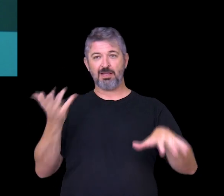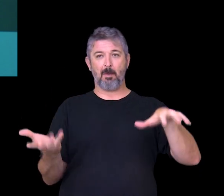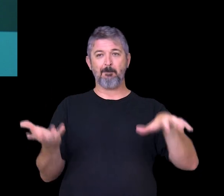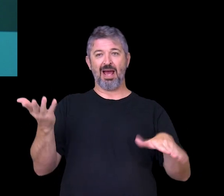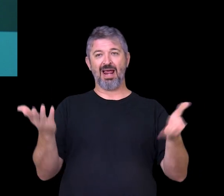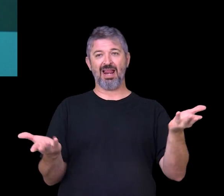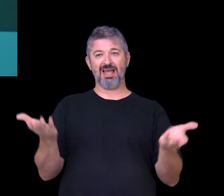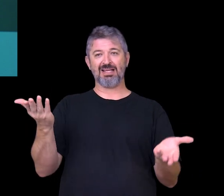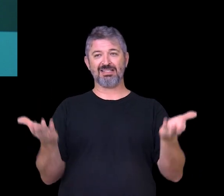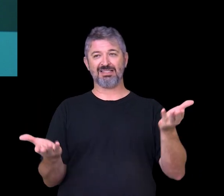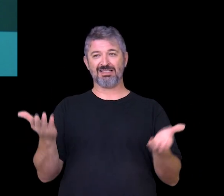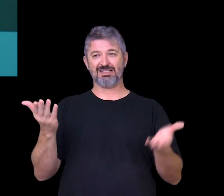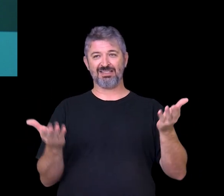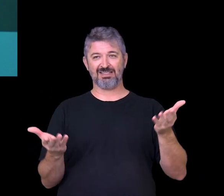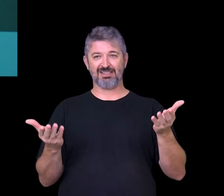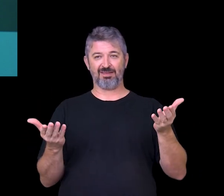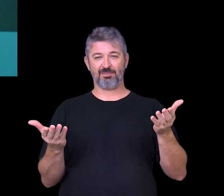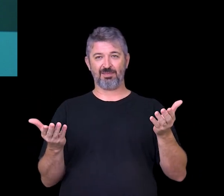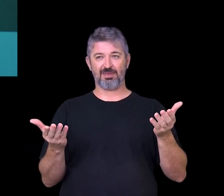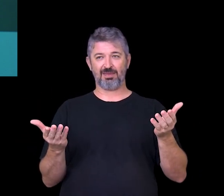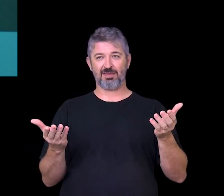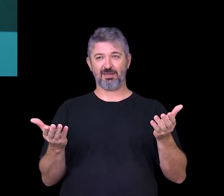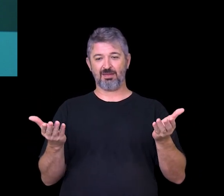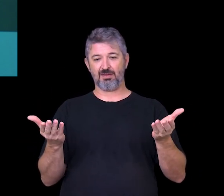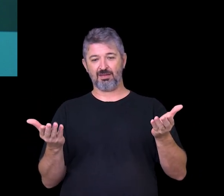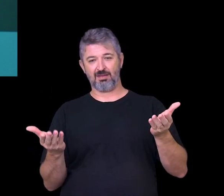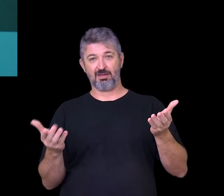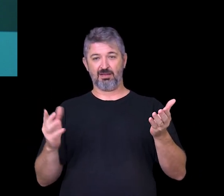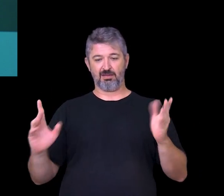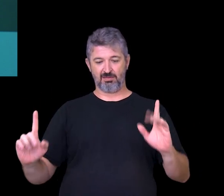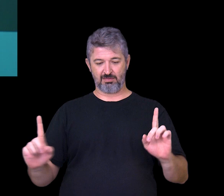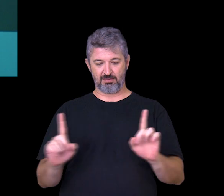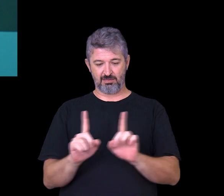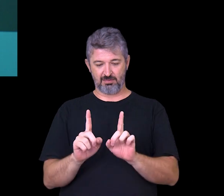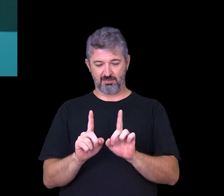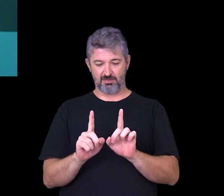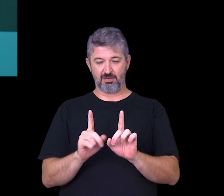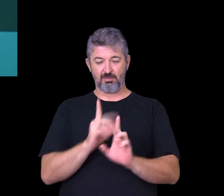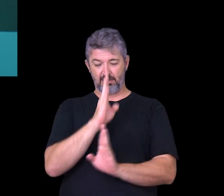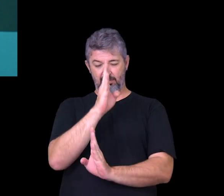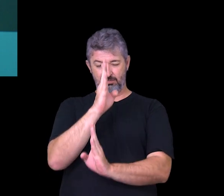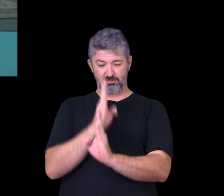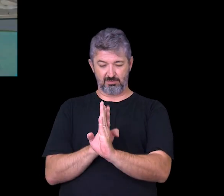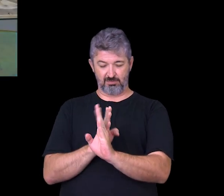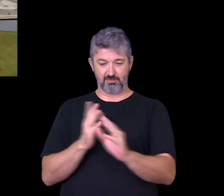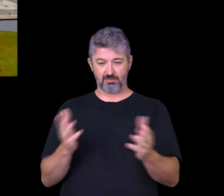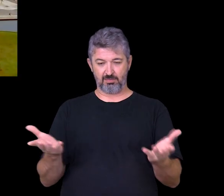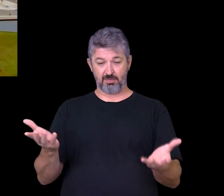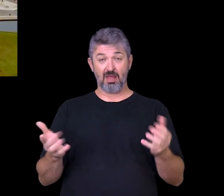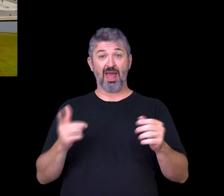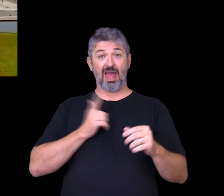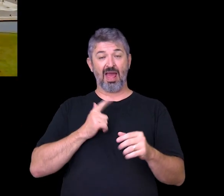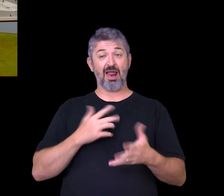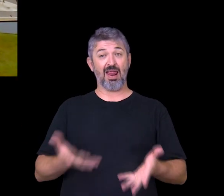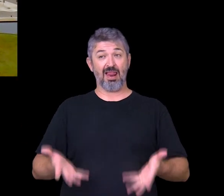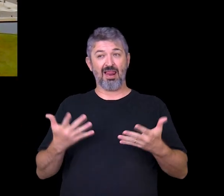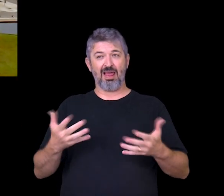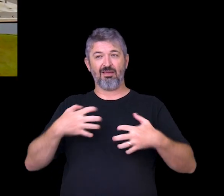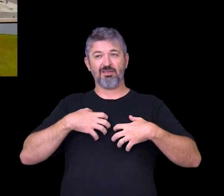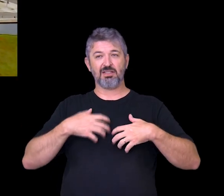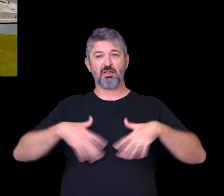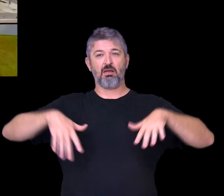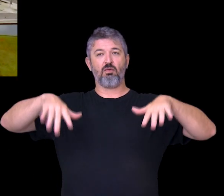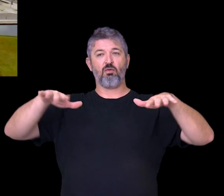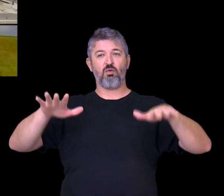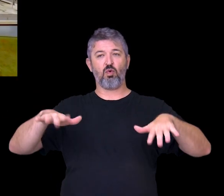você trouxesse para cá o peso suficiente para aquilo equilibrar. E aí, para aquilo ficar bem leve, como se estivesse flutuando, ele